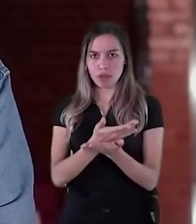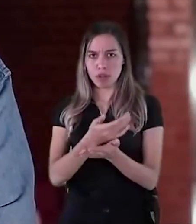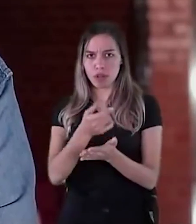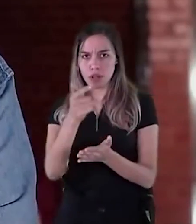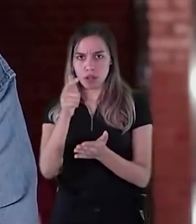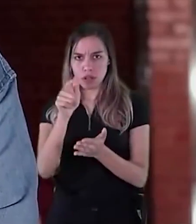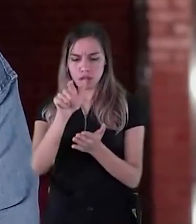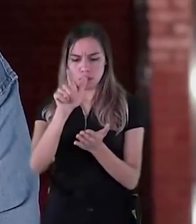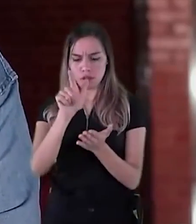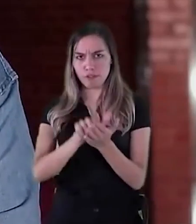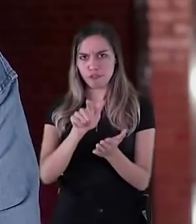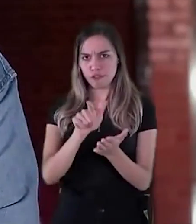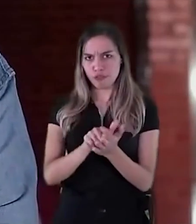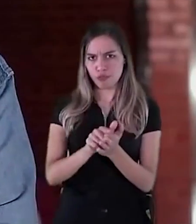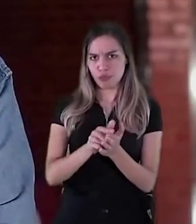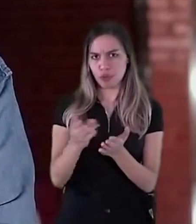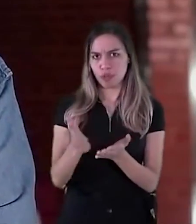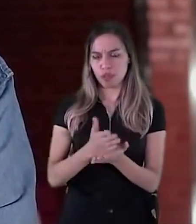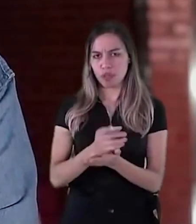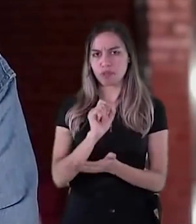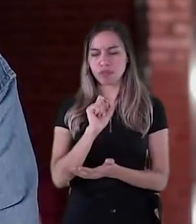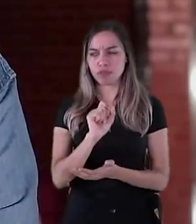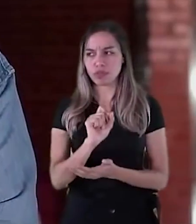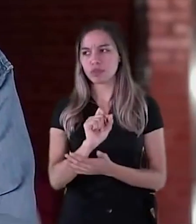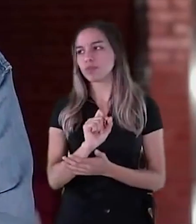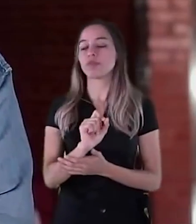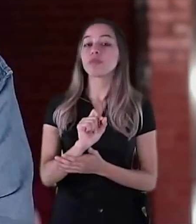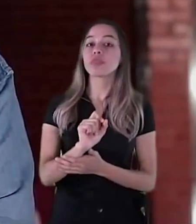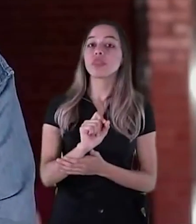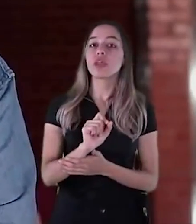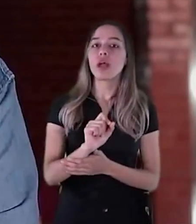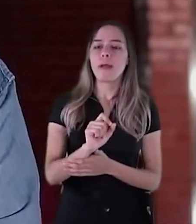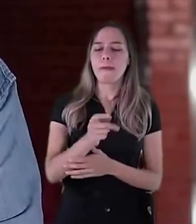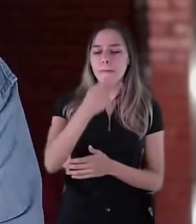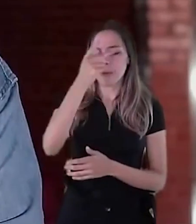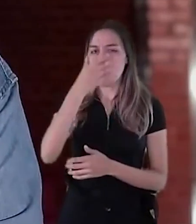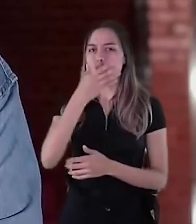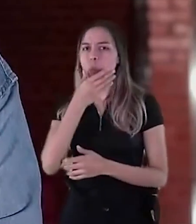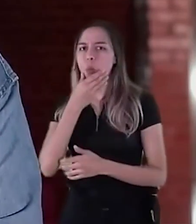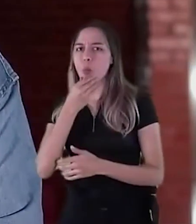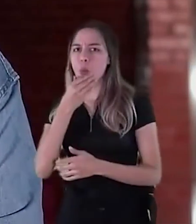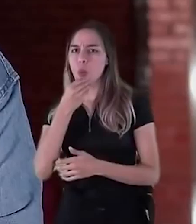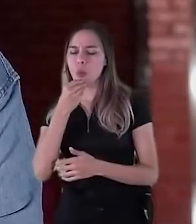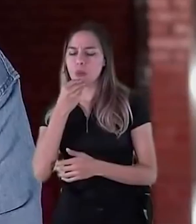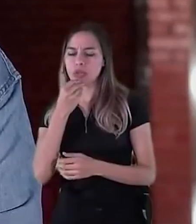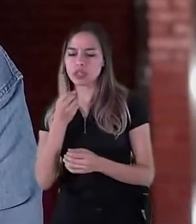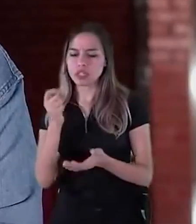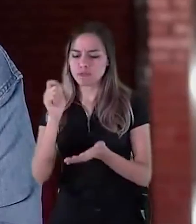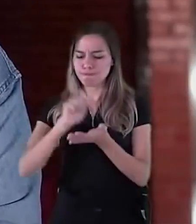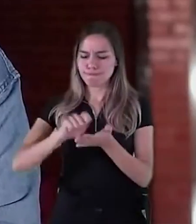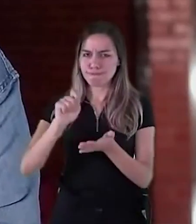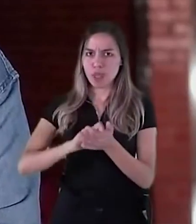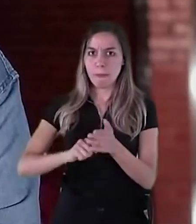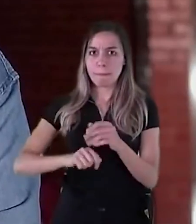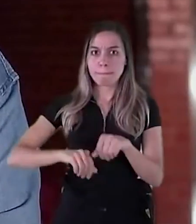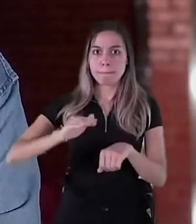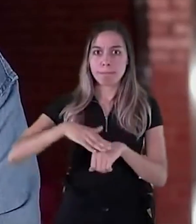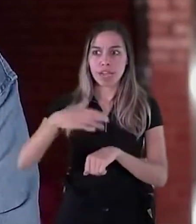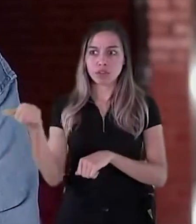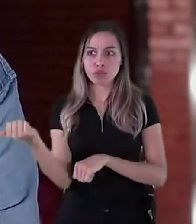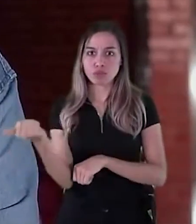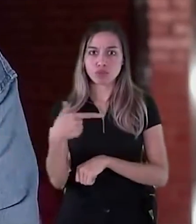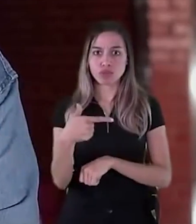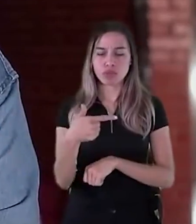Garcia Marques reescreveu a sua primeira página mais de 500 vezes. E eu gostei tanto da primeira